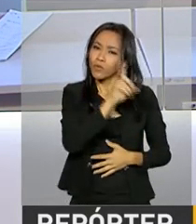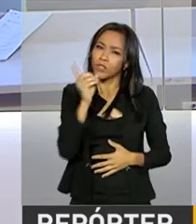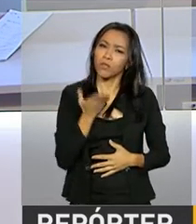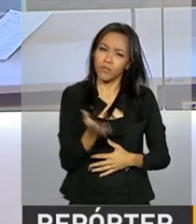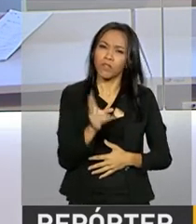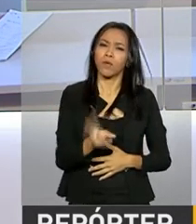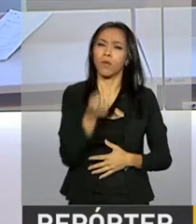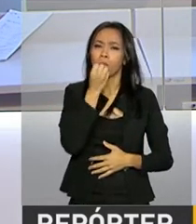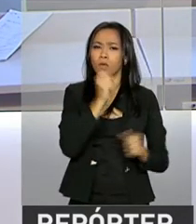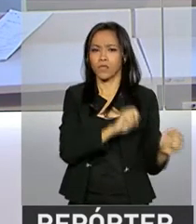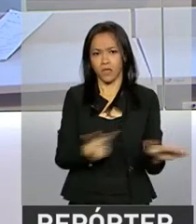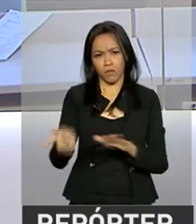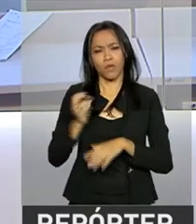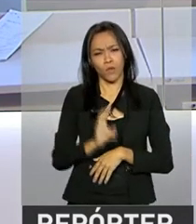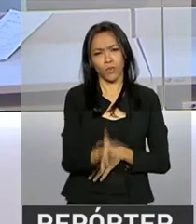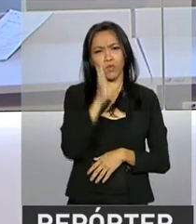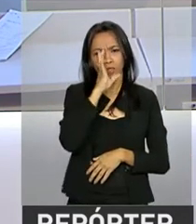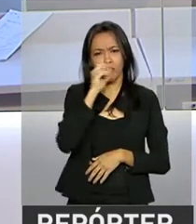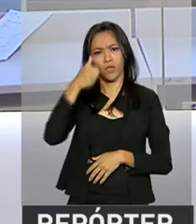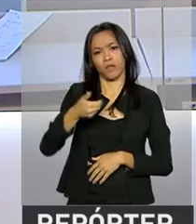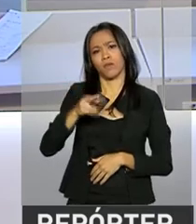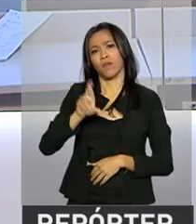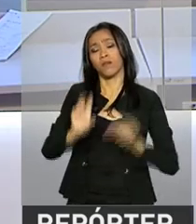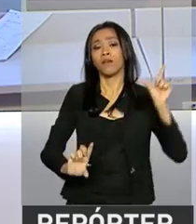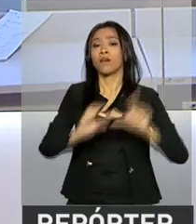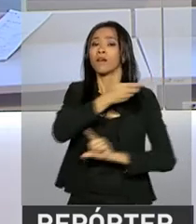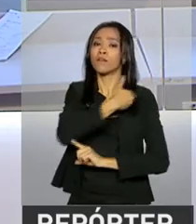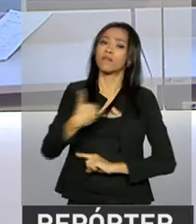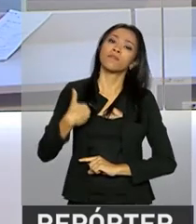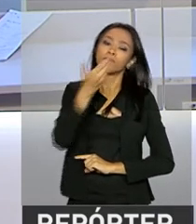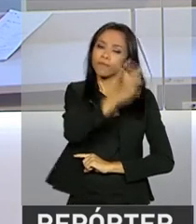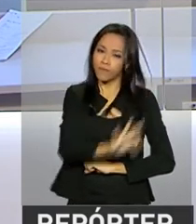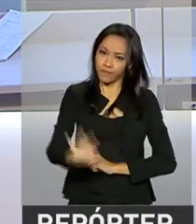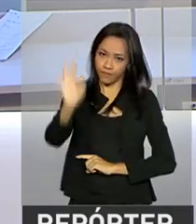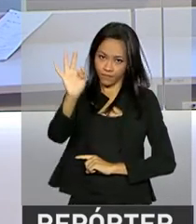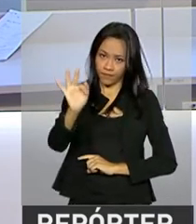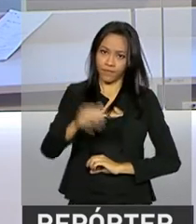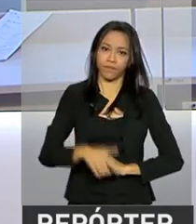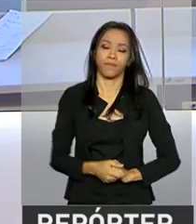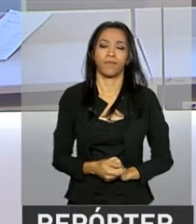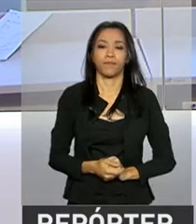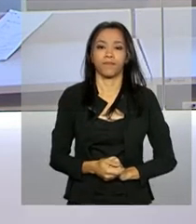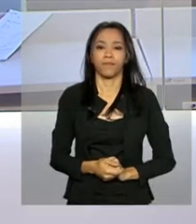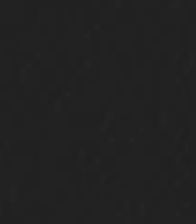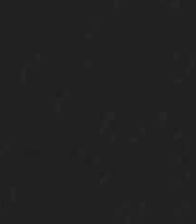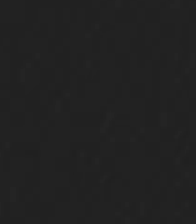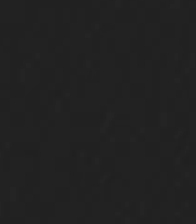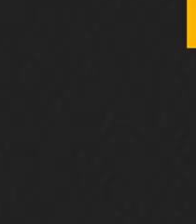para você, uma boa semana e continue com a gente aqui na NBR, a TV do Governo Federal.